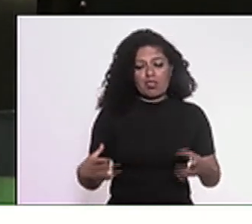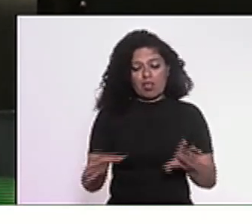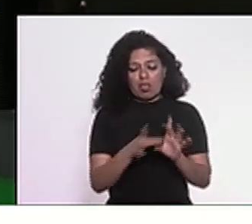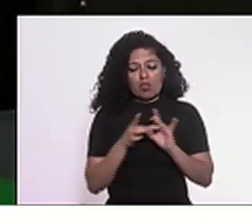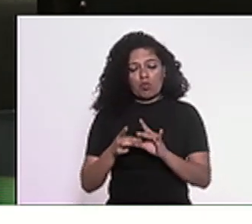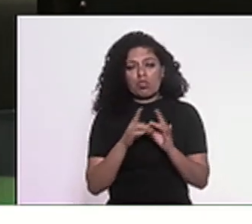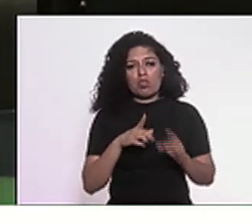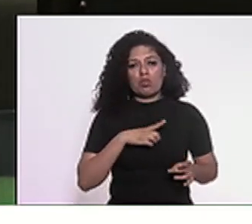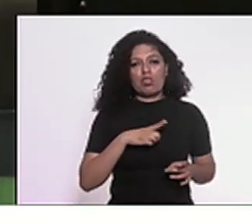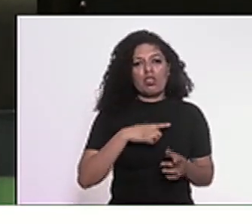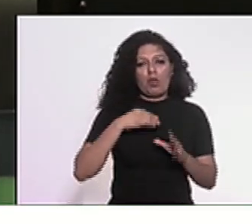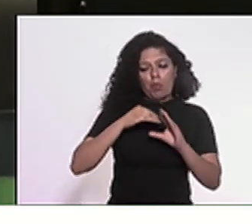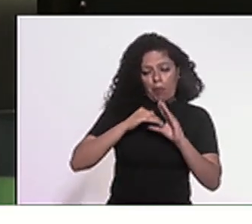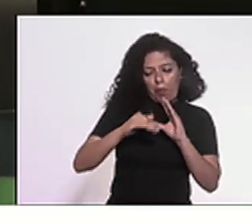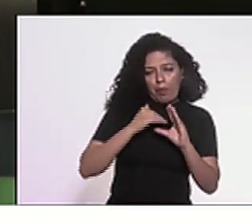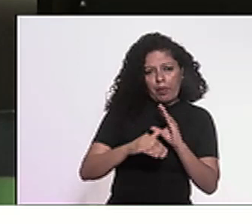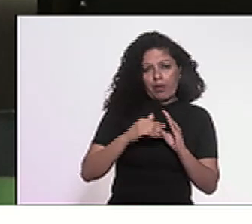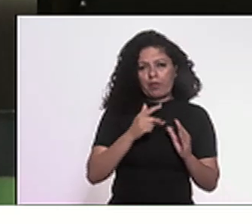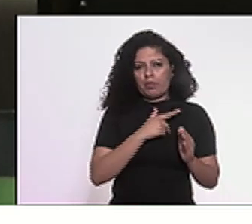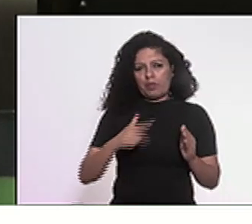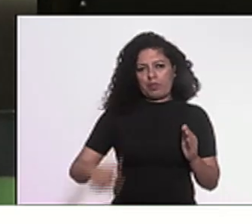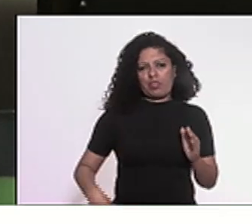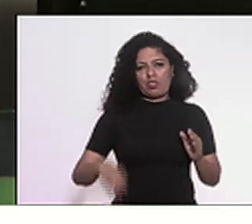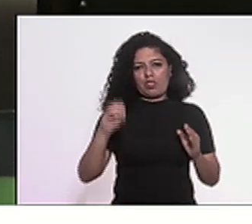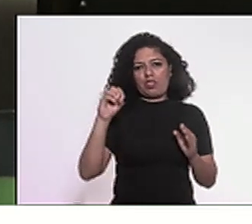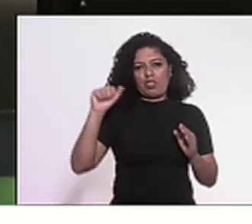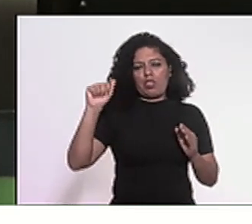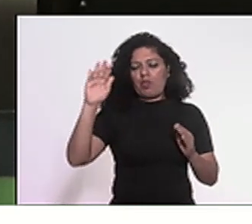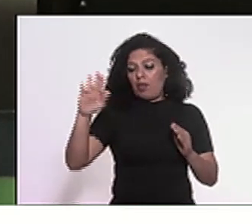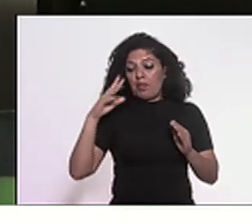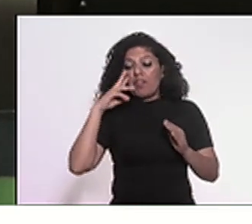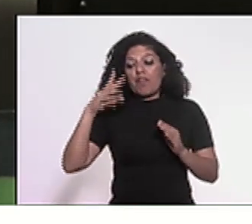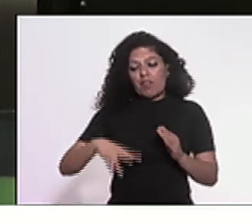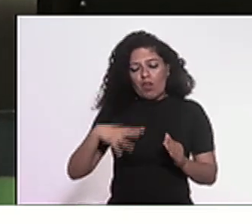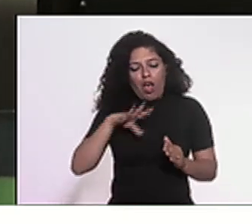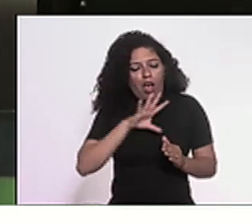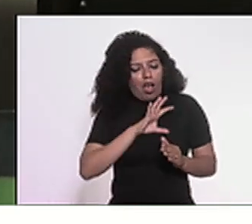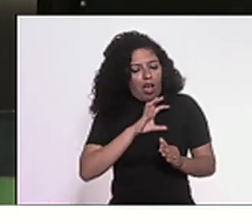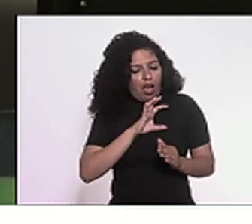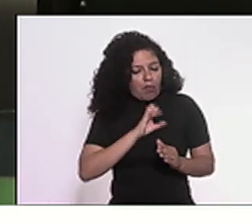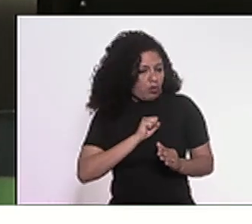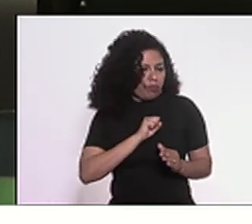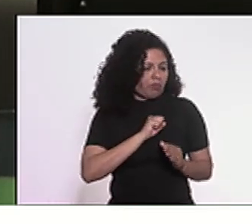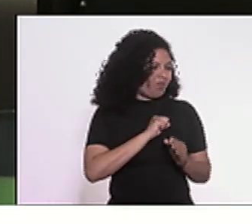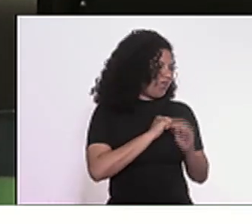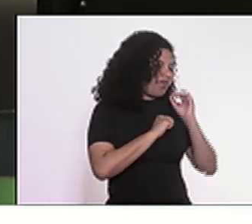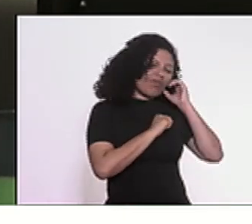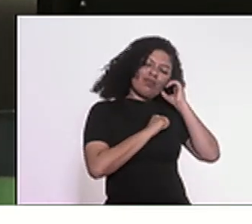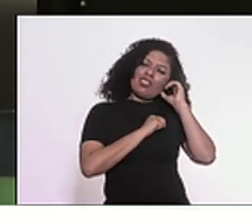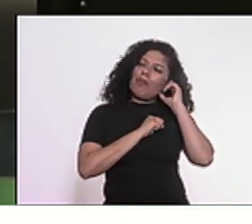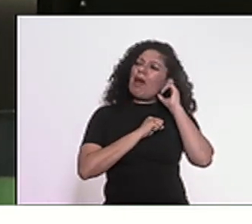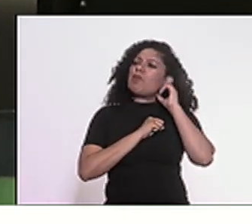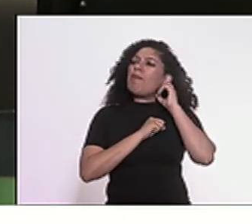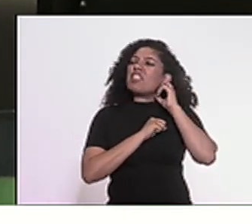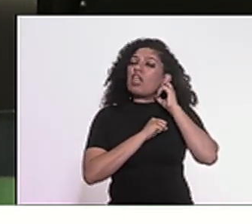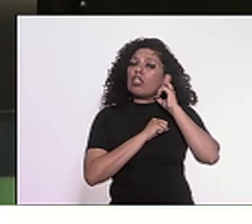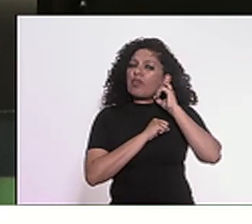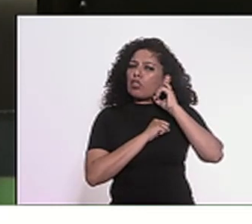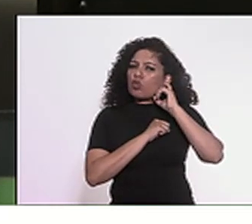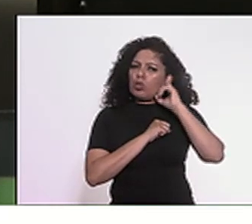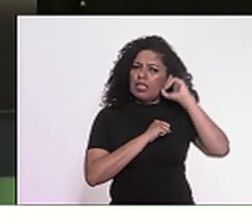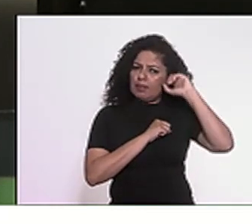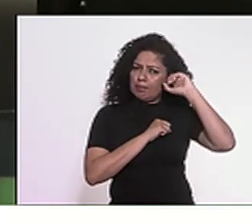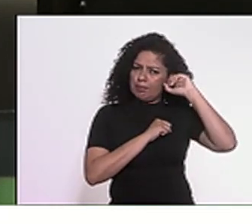Já mandei mensagem aqui para o nosso presidente, ela achou maravilhoso também. E em relação a sugestões, primeiro eu me coloco